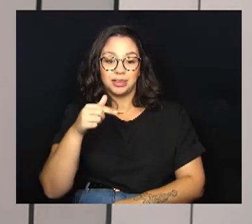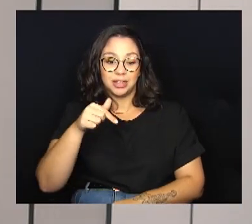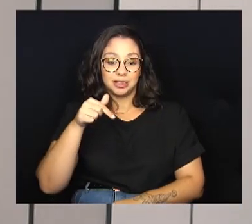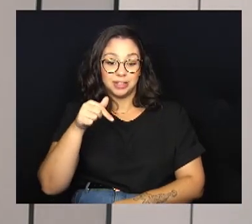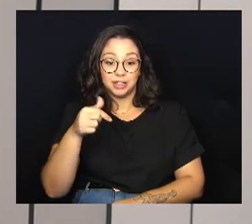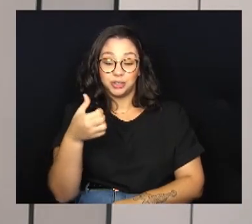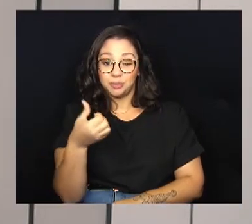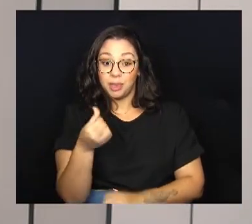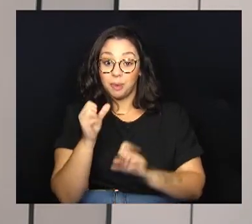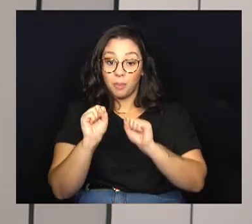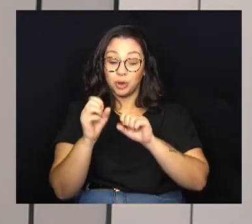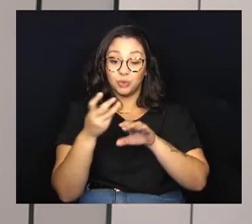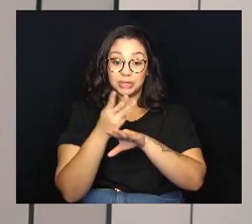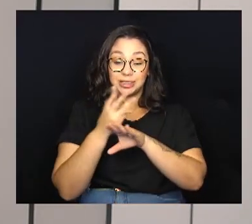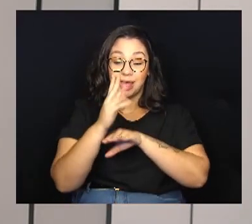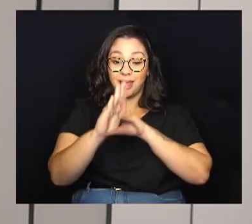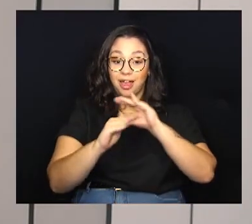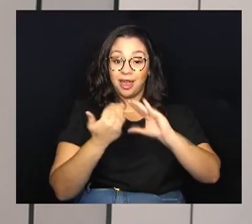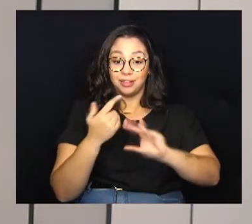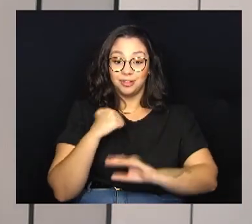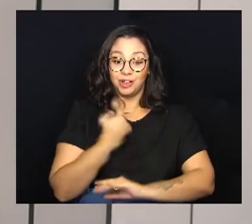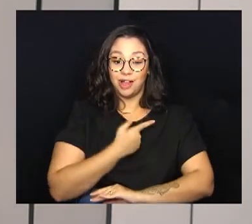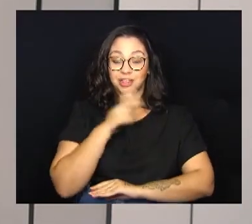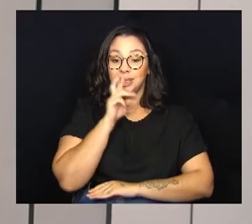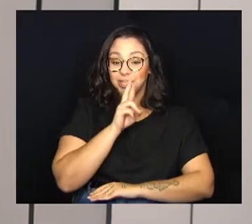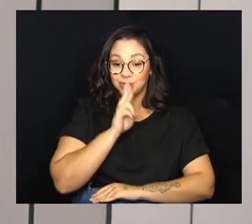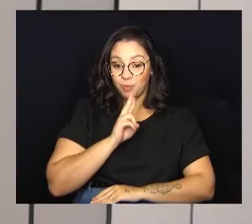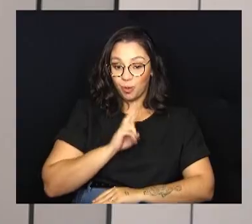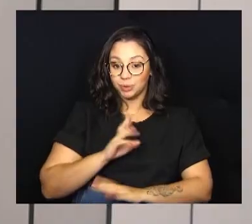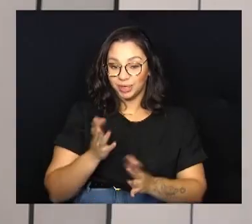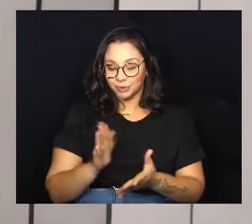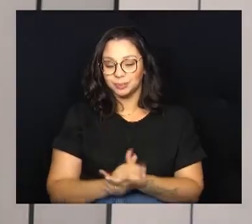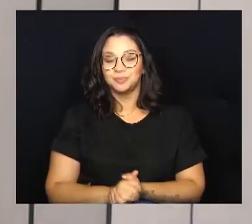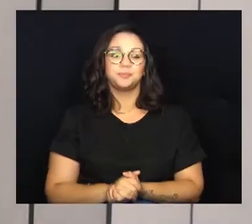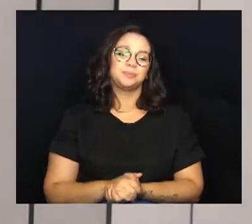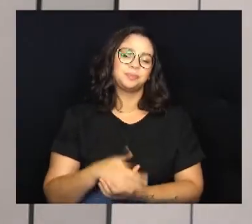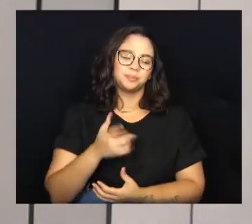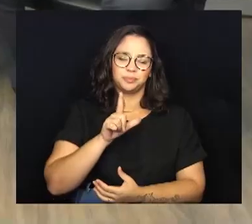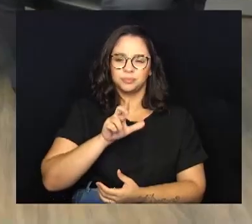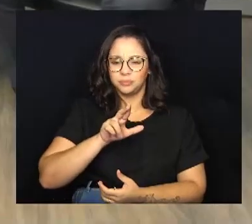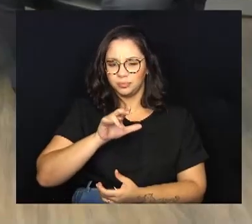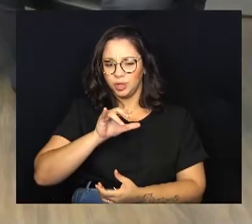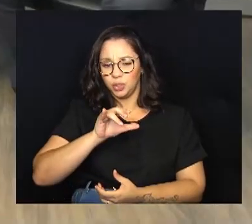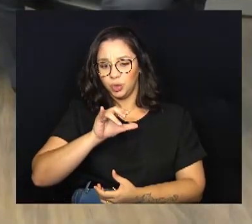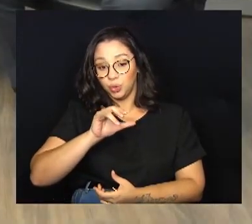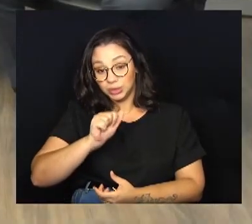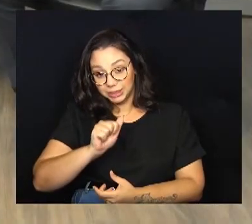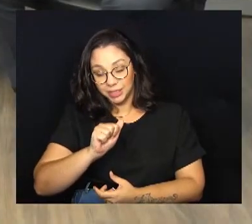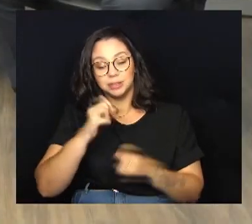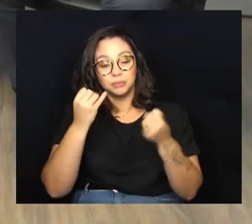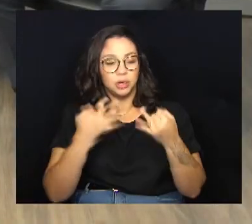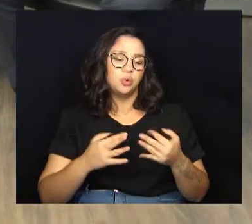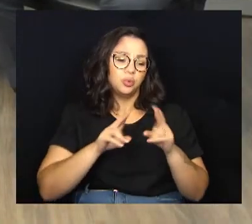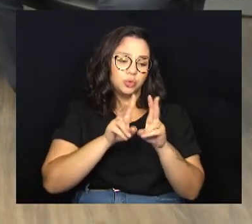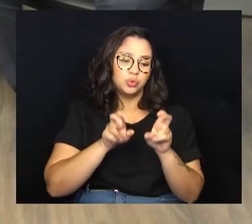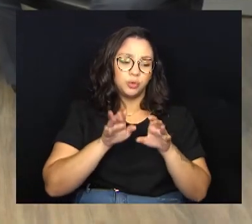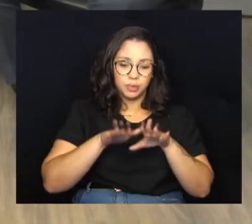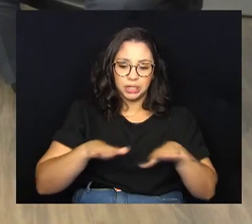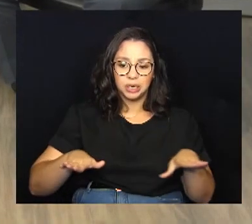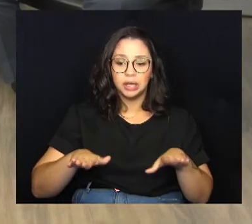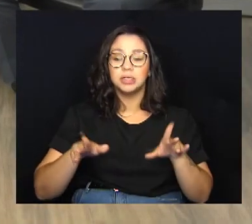fazer faculdade depois de velho já. Porque a gente sentiu, a minha mulher pegou um toquinho lá